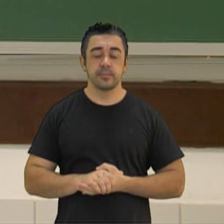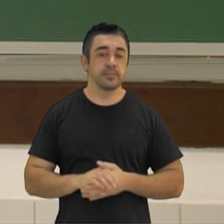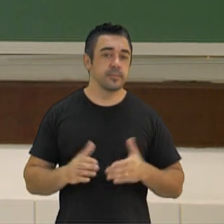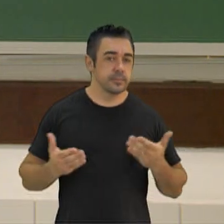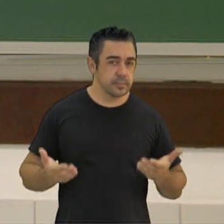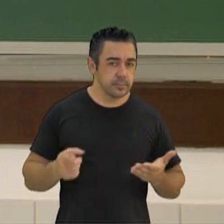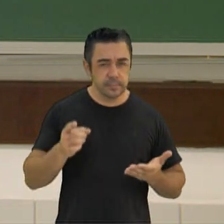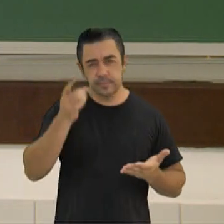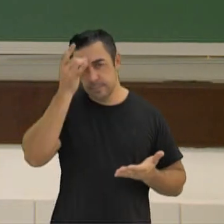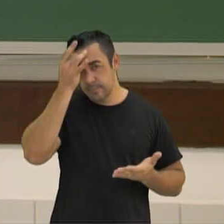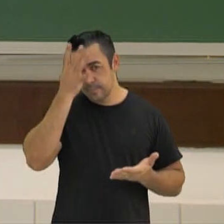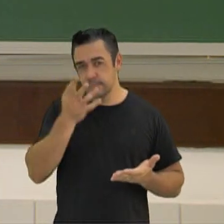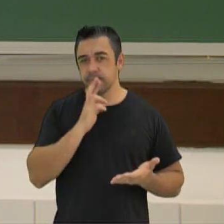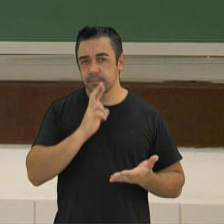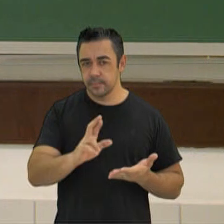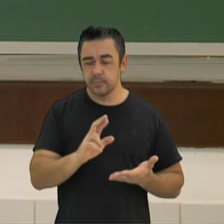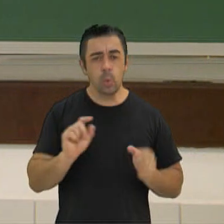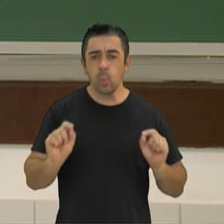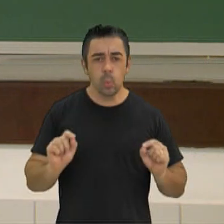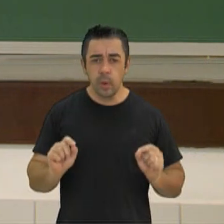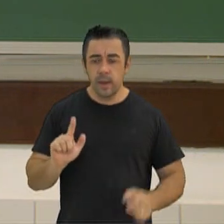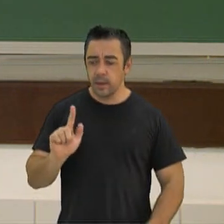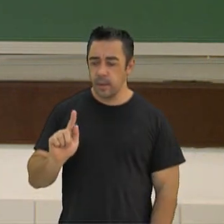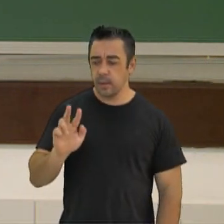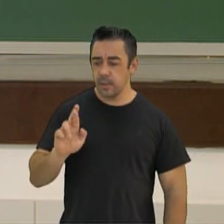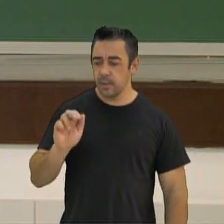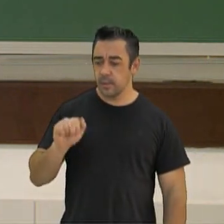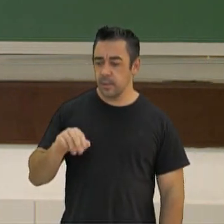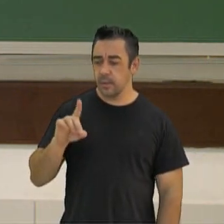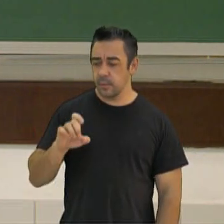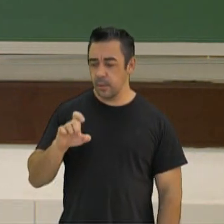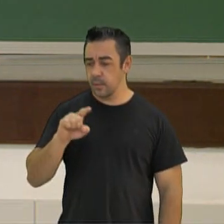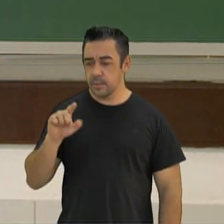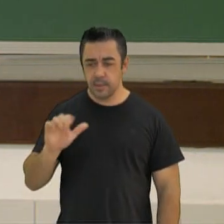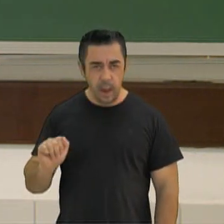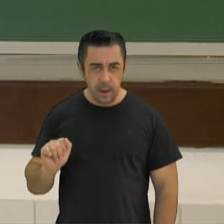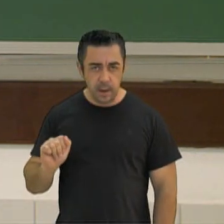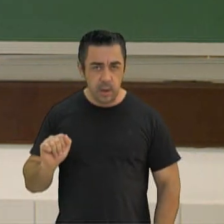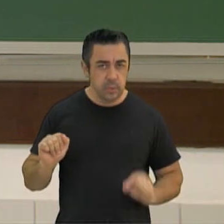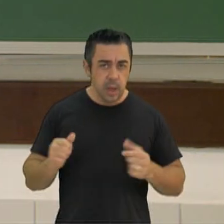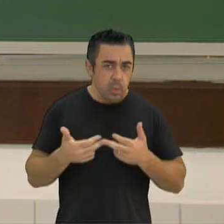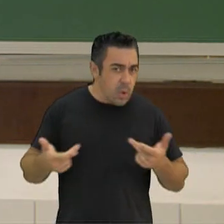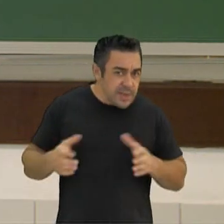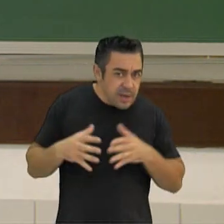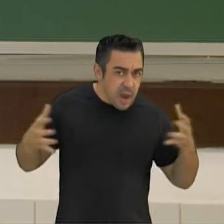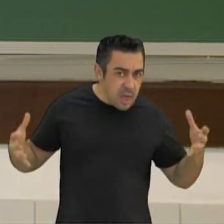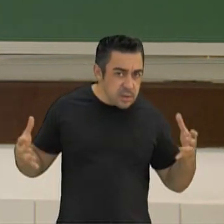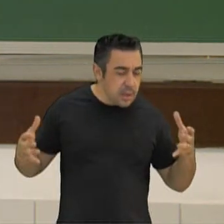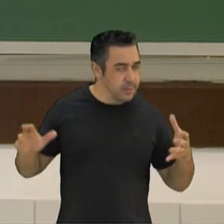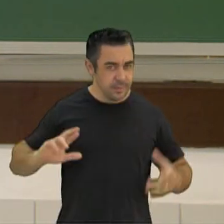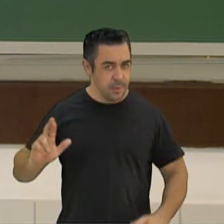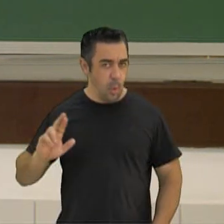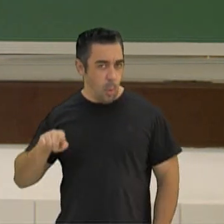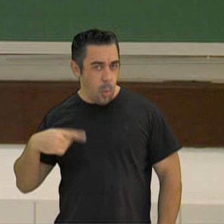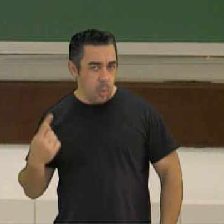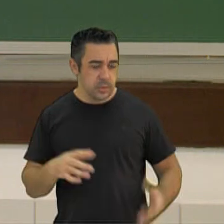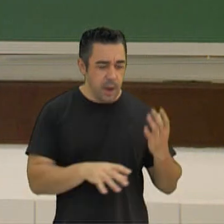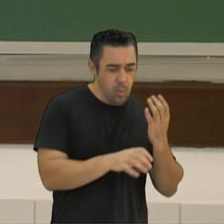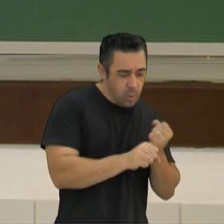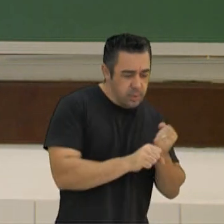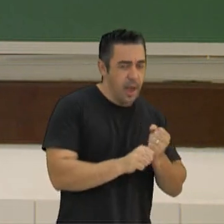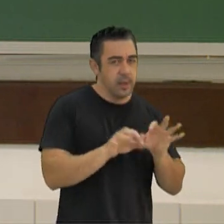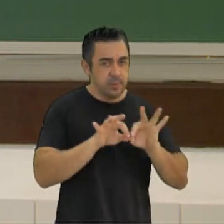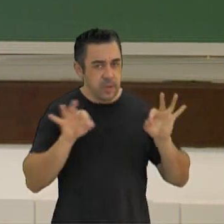E aí, estava fácil, né? O que é uma grandeza? Grandeza é uma coisa grande ou é uma coisa que pode ser medida ou contado?